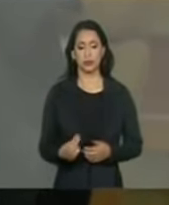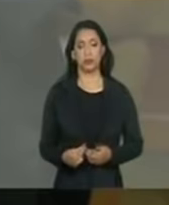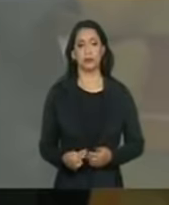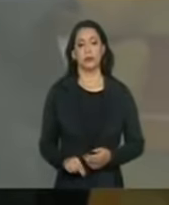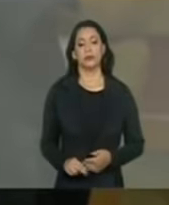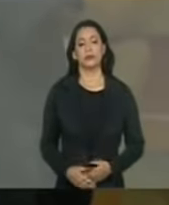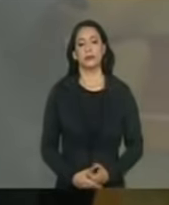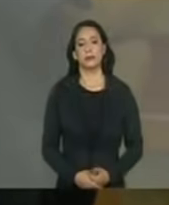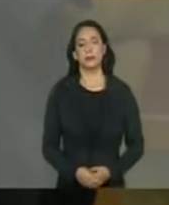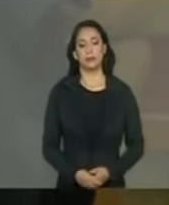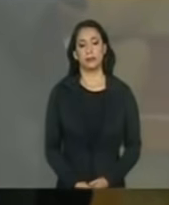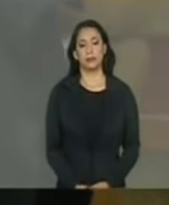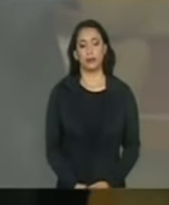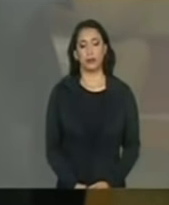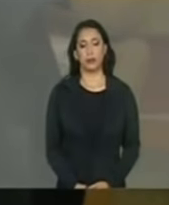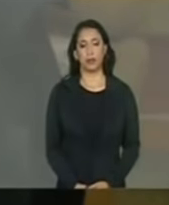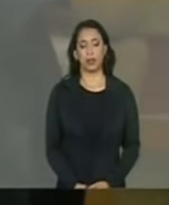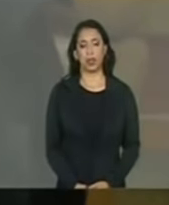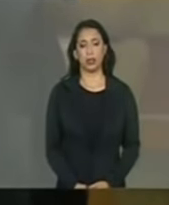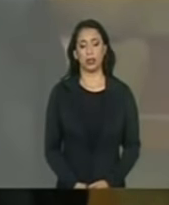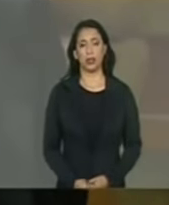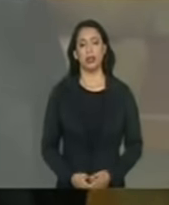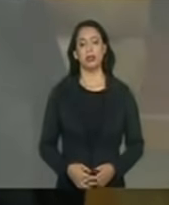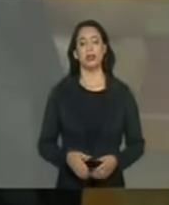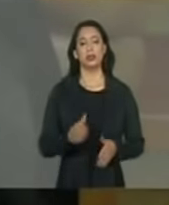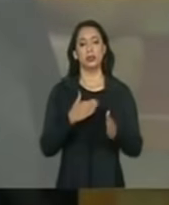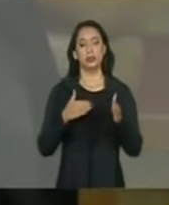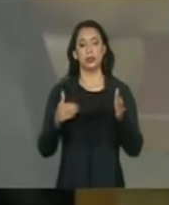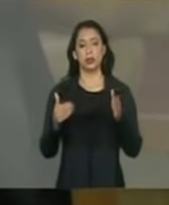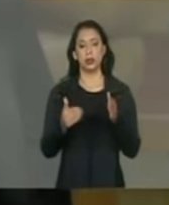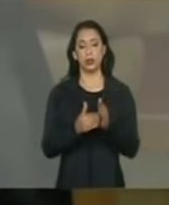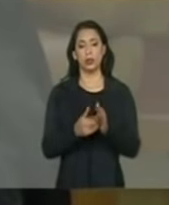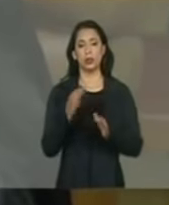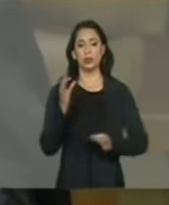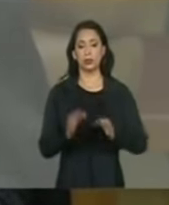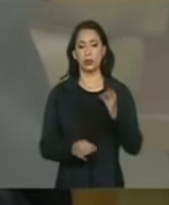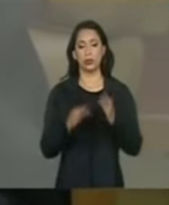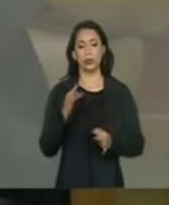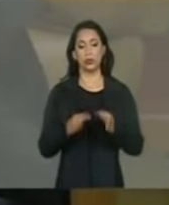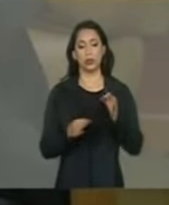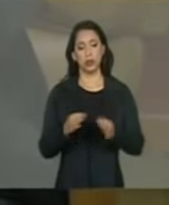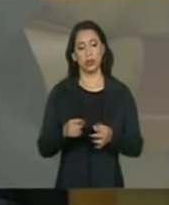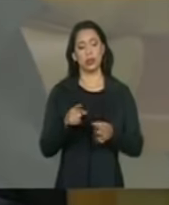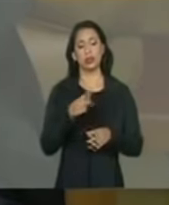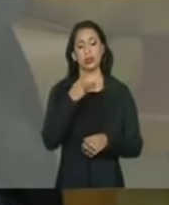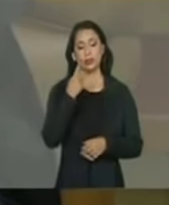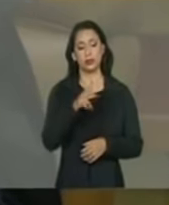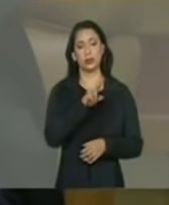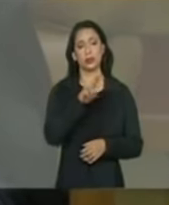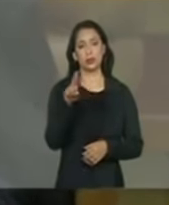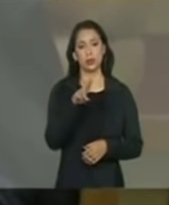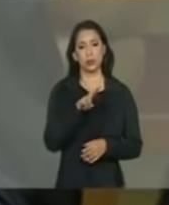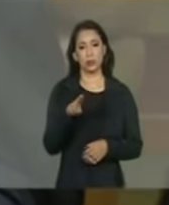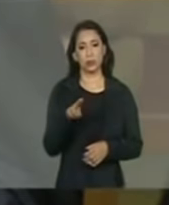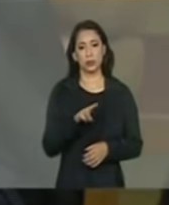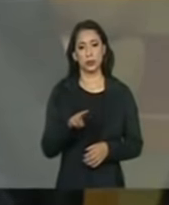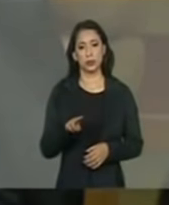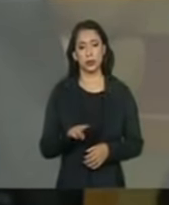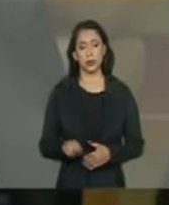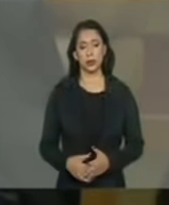hermínio alberto martins porto vicente rego filho de nilson feitosa paulo rangel eugenio pacelli de oliveira